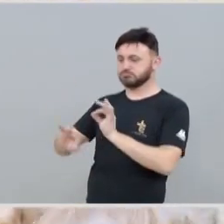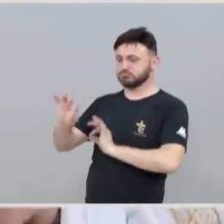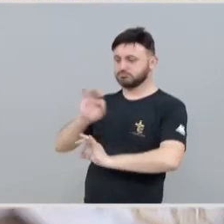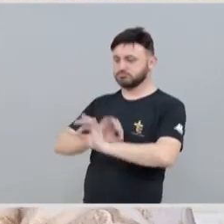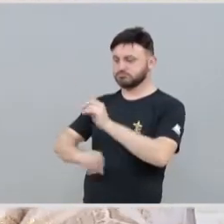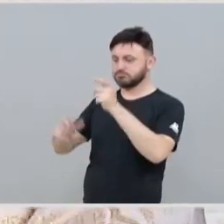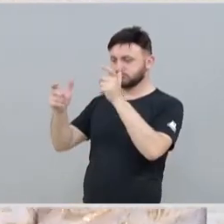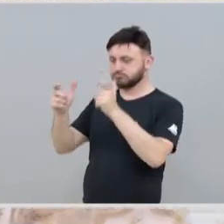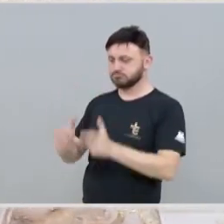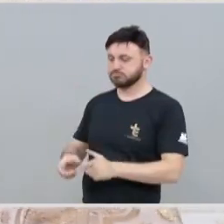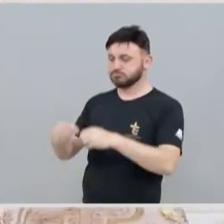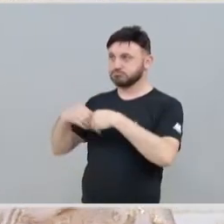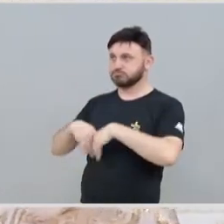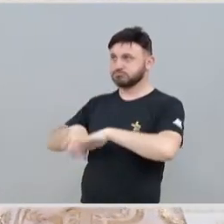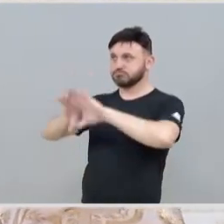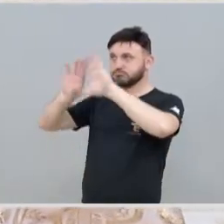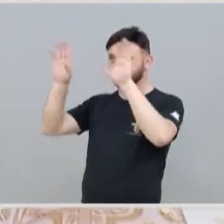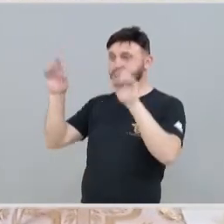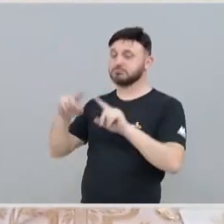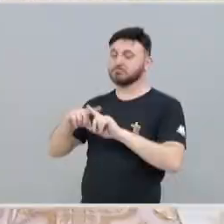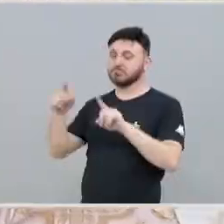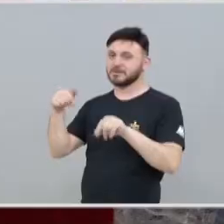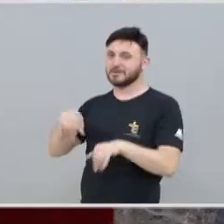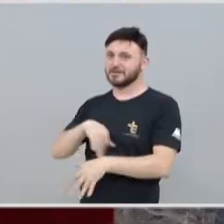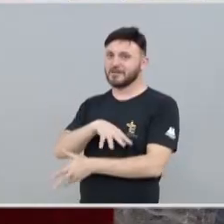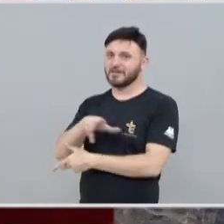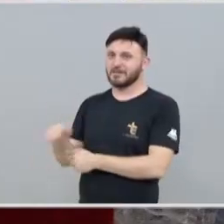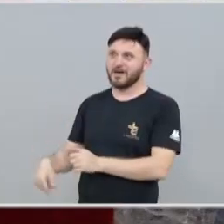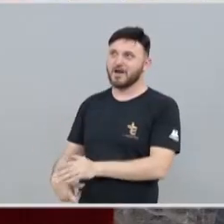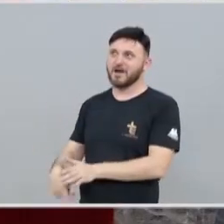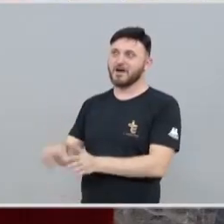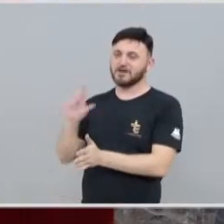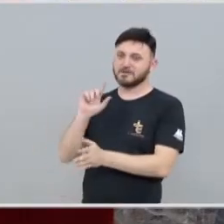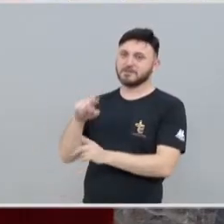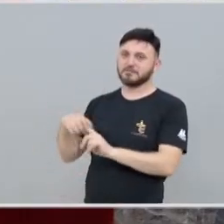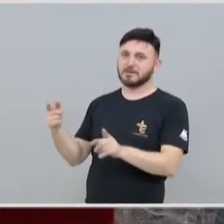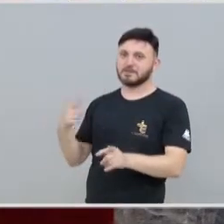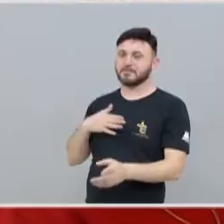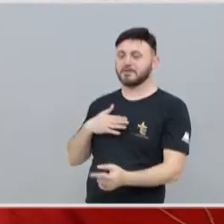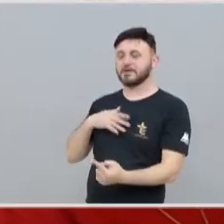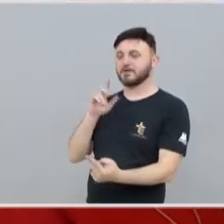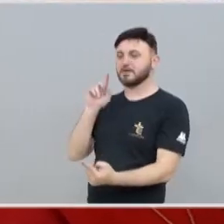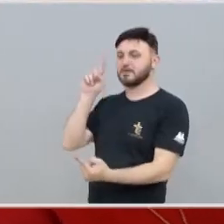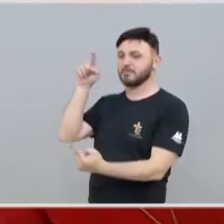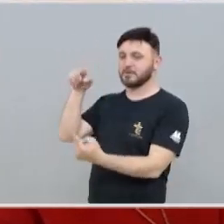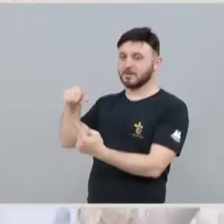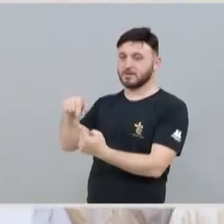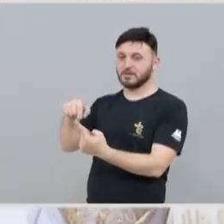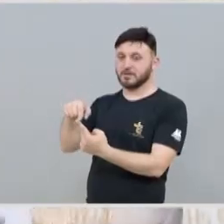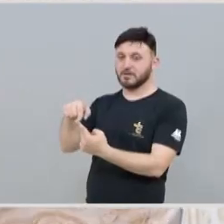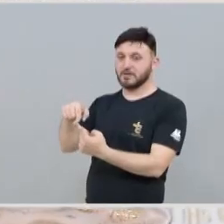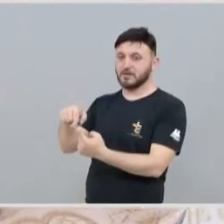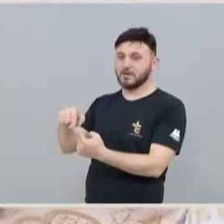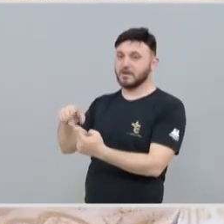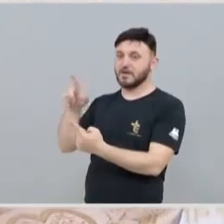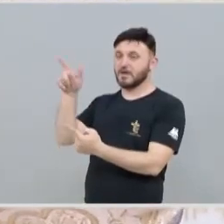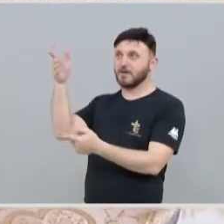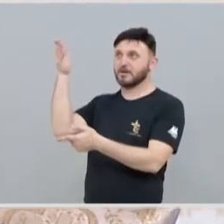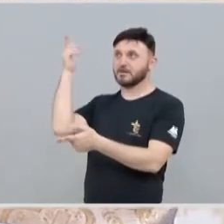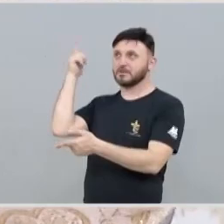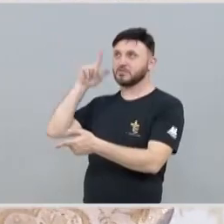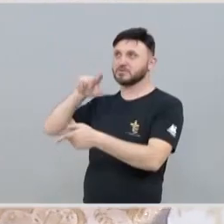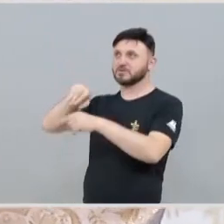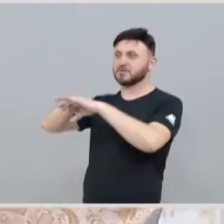céu já na terra estes eu já até mas a minha meta mas a minha meta é o céu é o